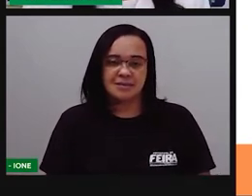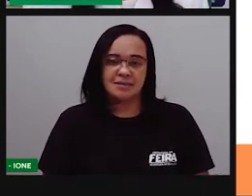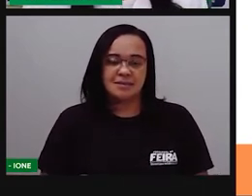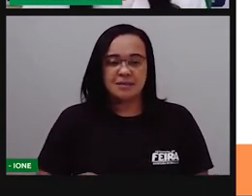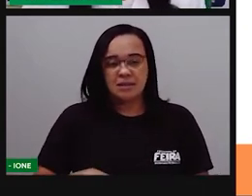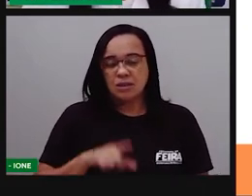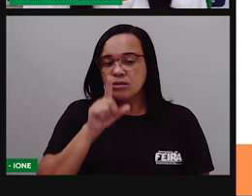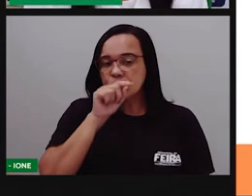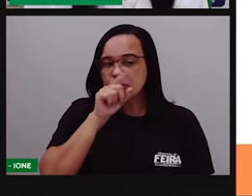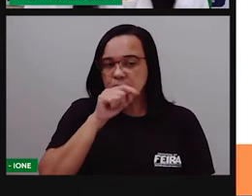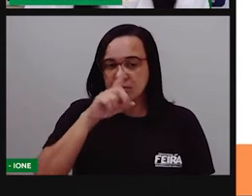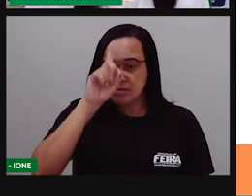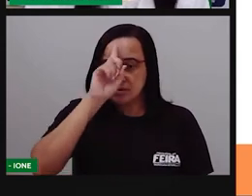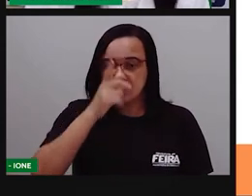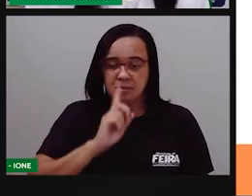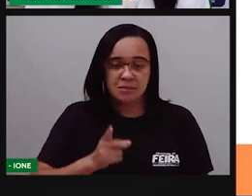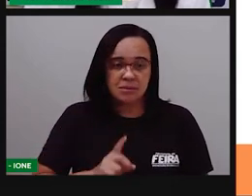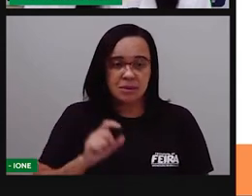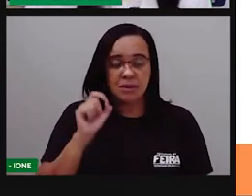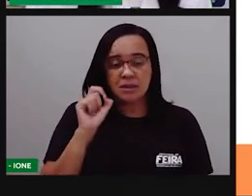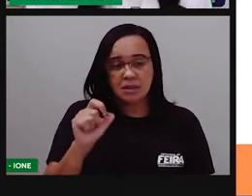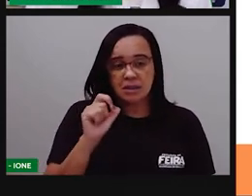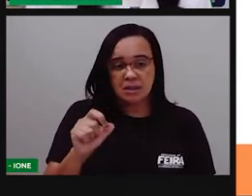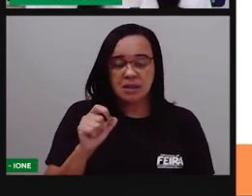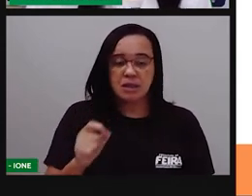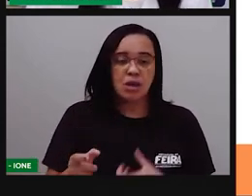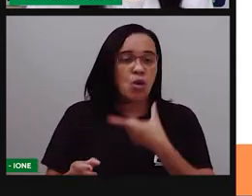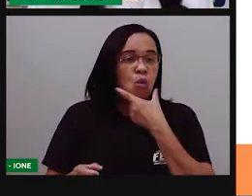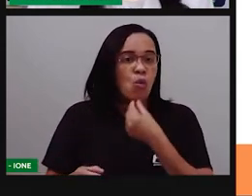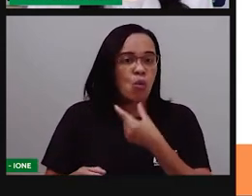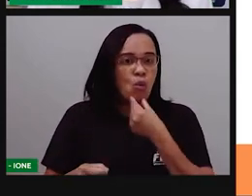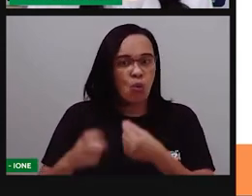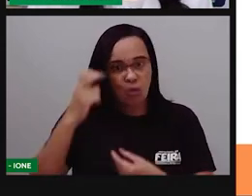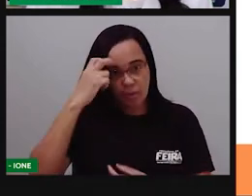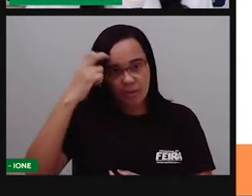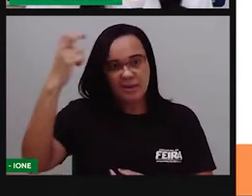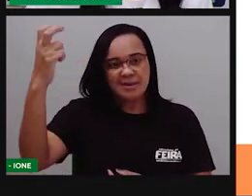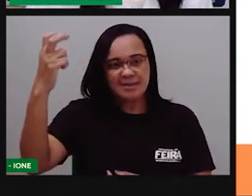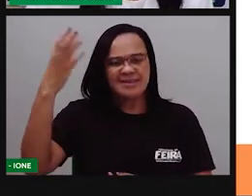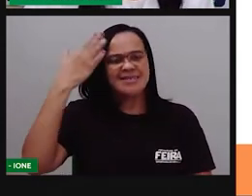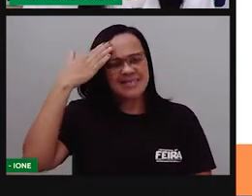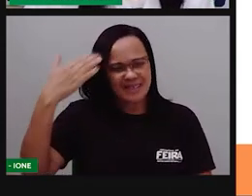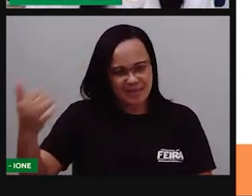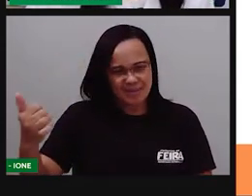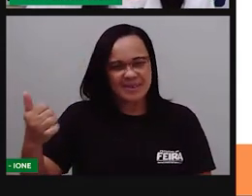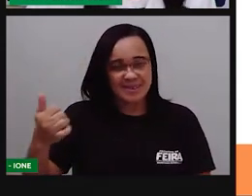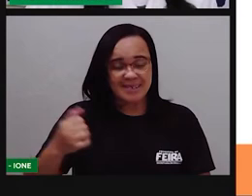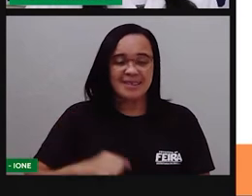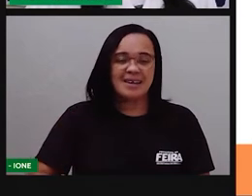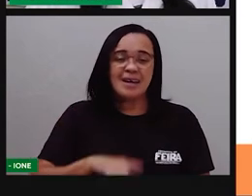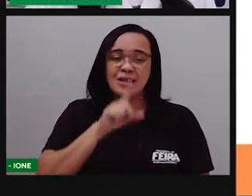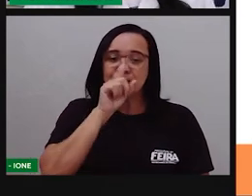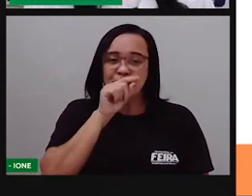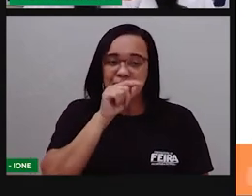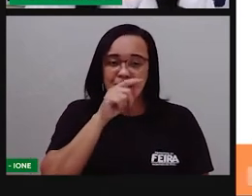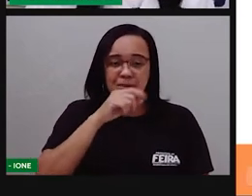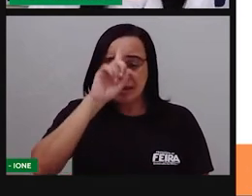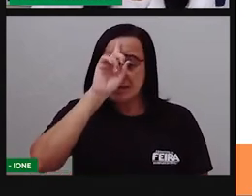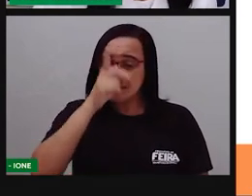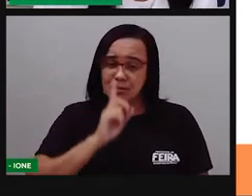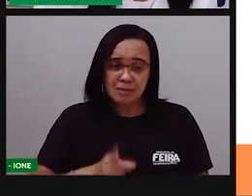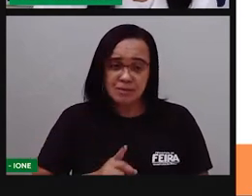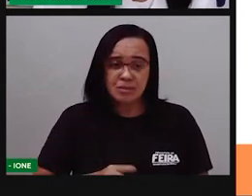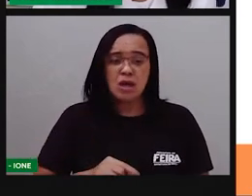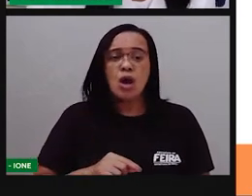o sabiá não sabia que o sábio sabia que o sabiá não sabia